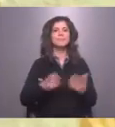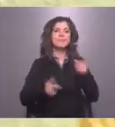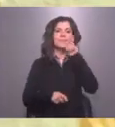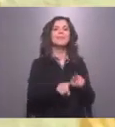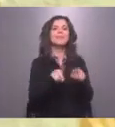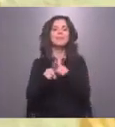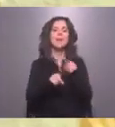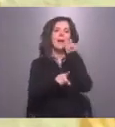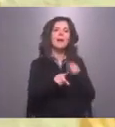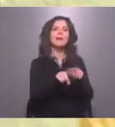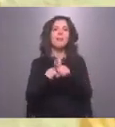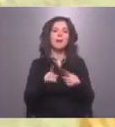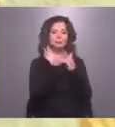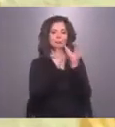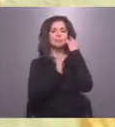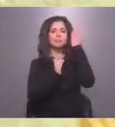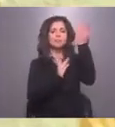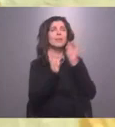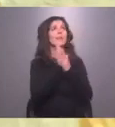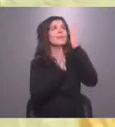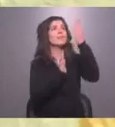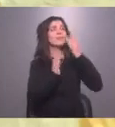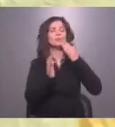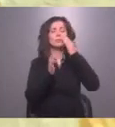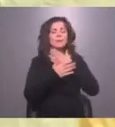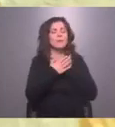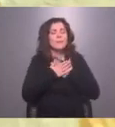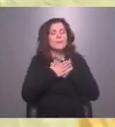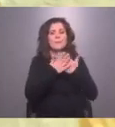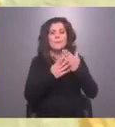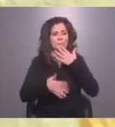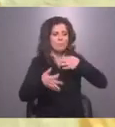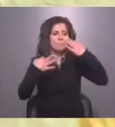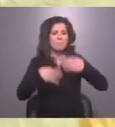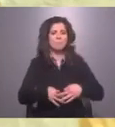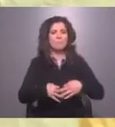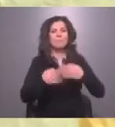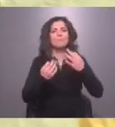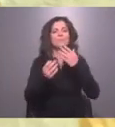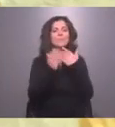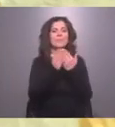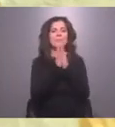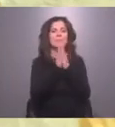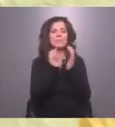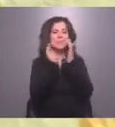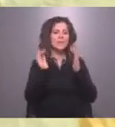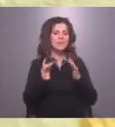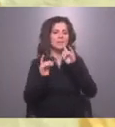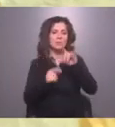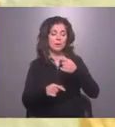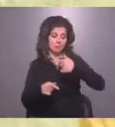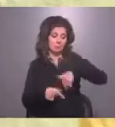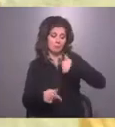Irmãs e irmãos em Cristo, adoremos a Deus com toda a nossa alma e oremos com os outros cristãos pela Igreja, pelo mundo e por nós